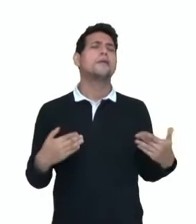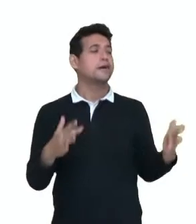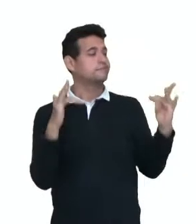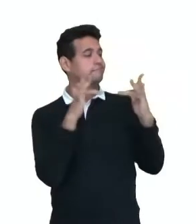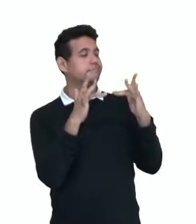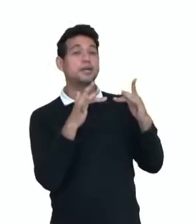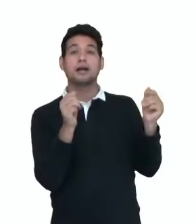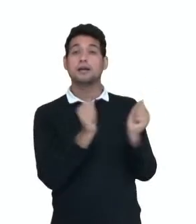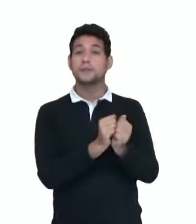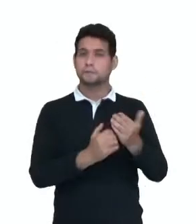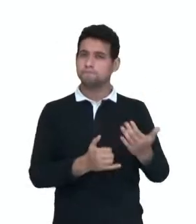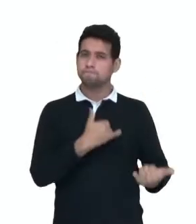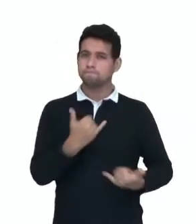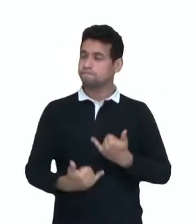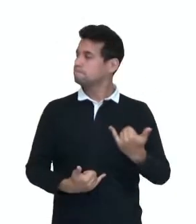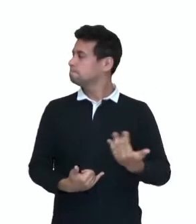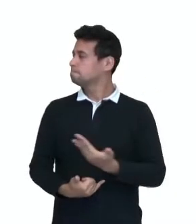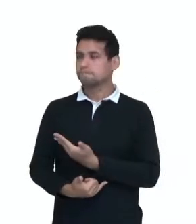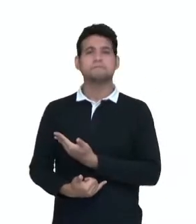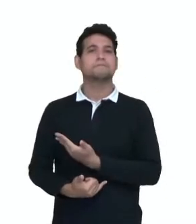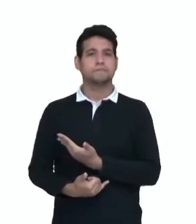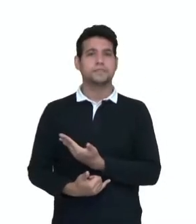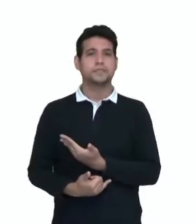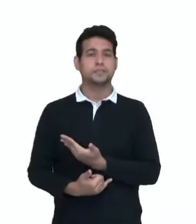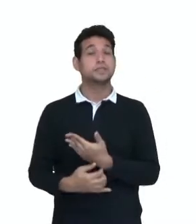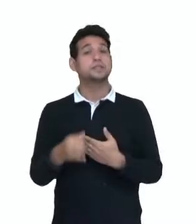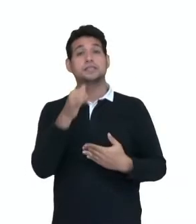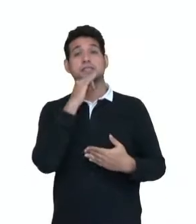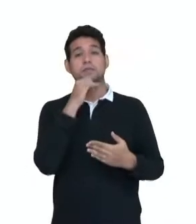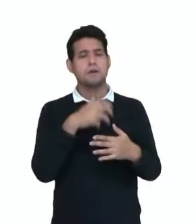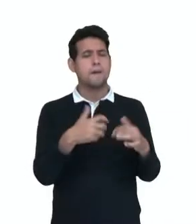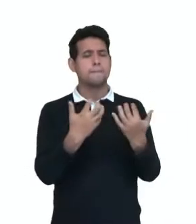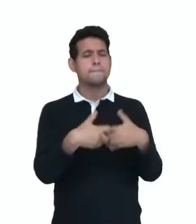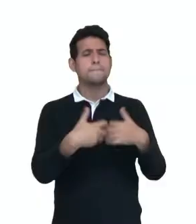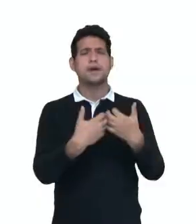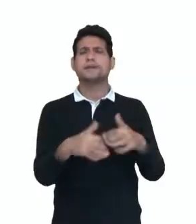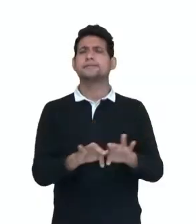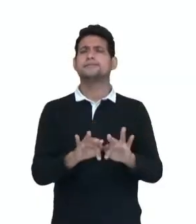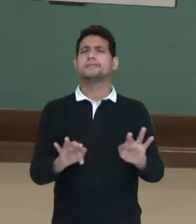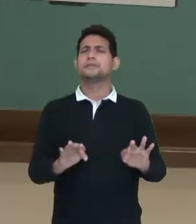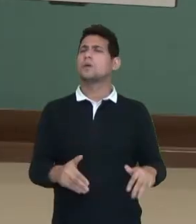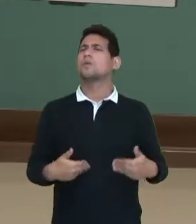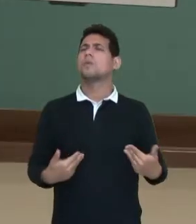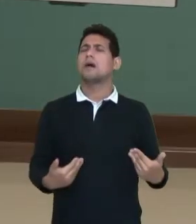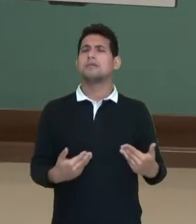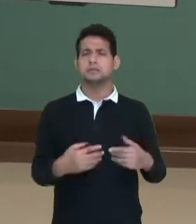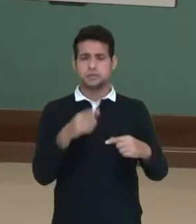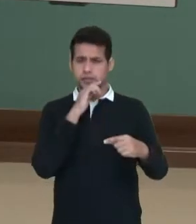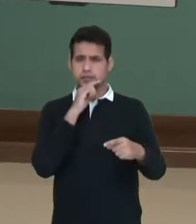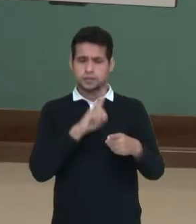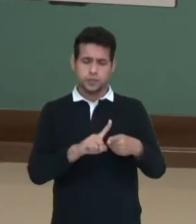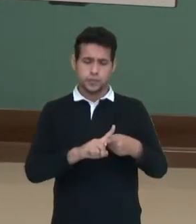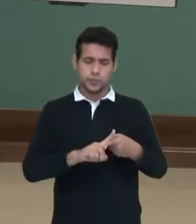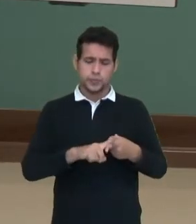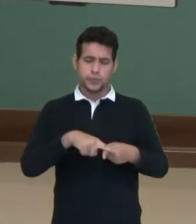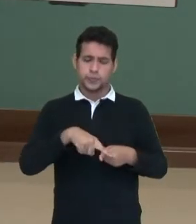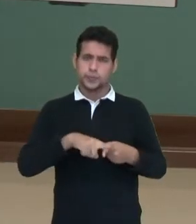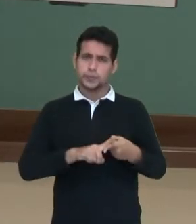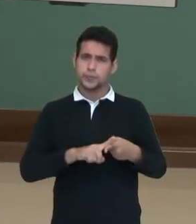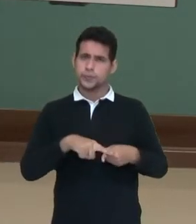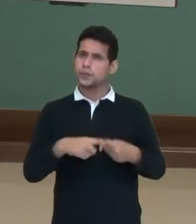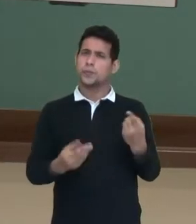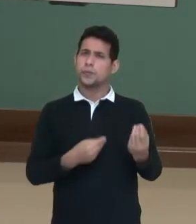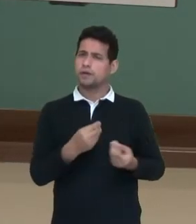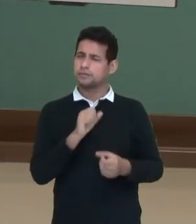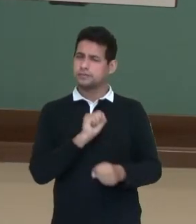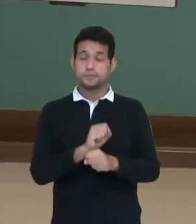relação deste brinquedo com uma máquina simples? Qual que é a relação da gangorra com uma máquina simples? Vou